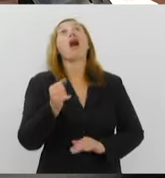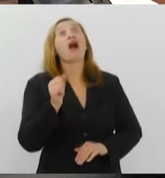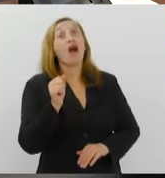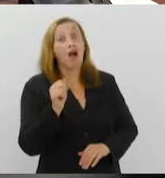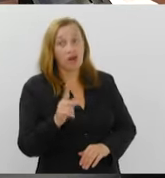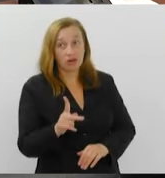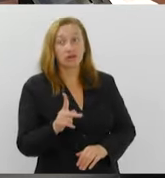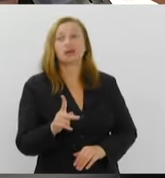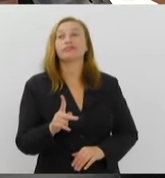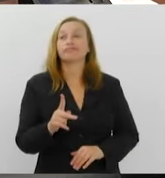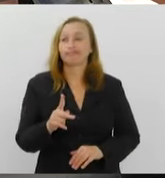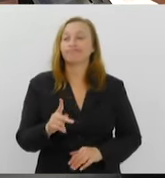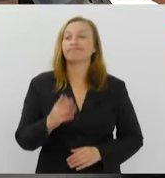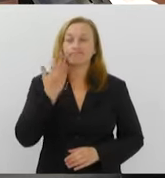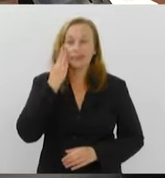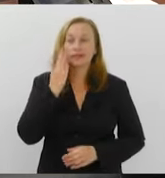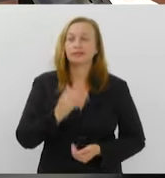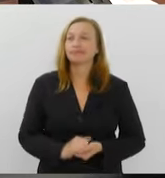alterou o texto.